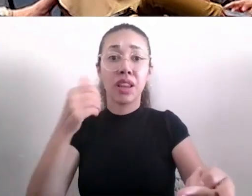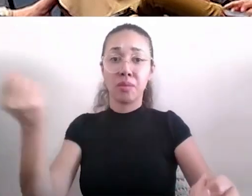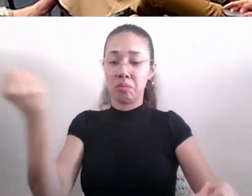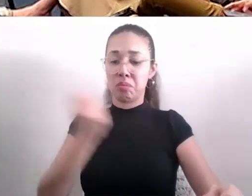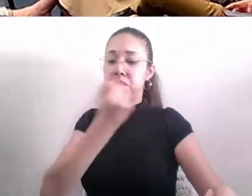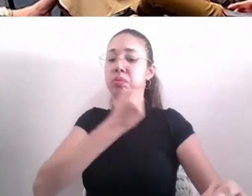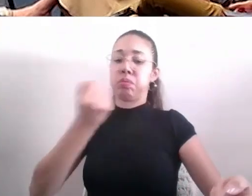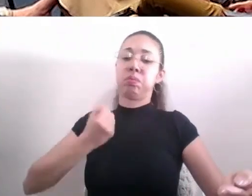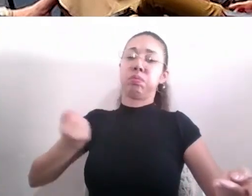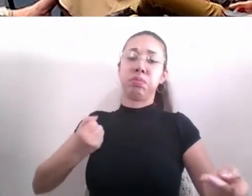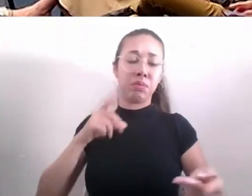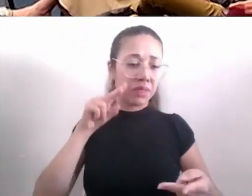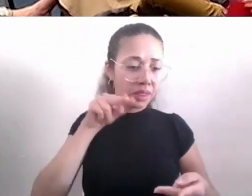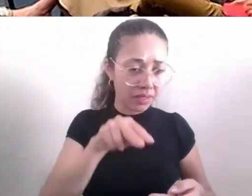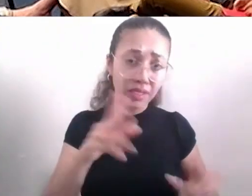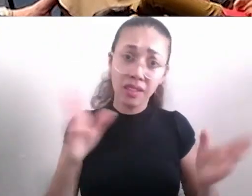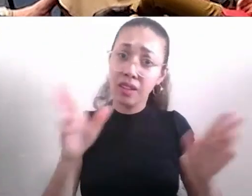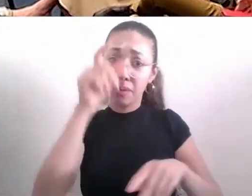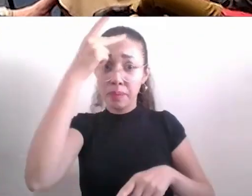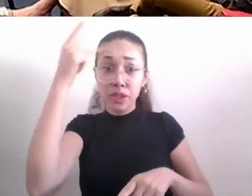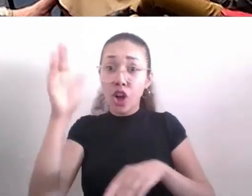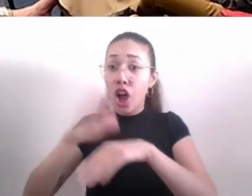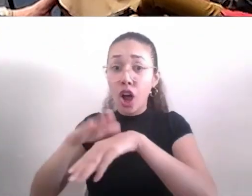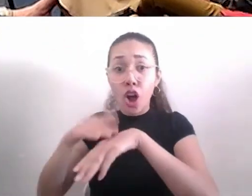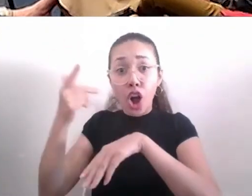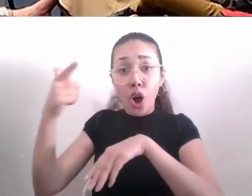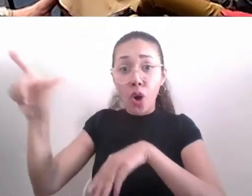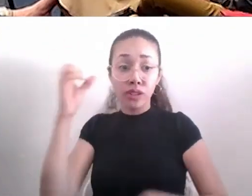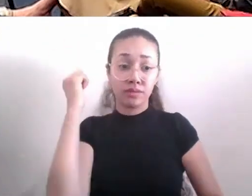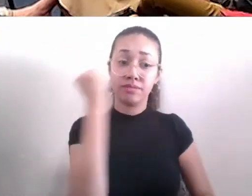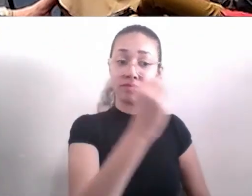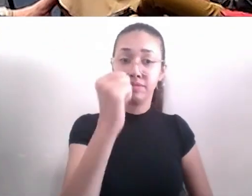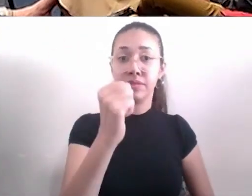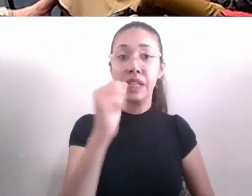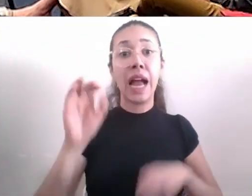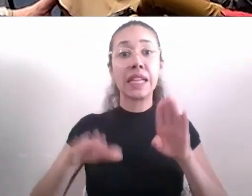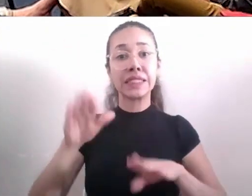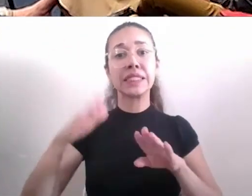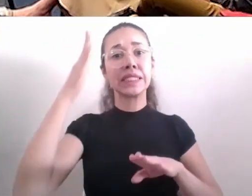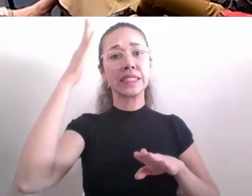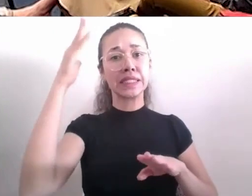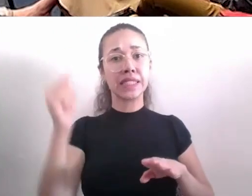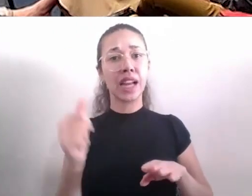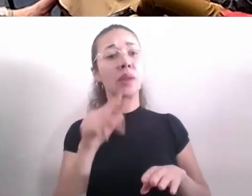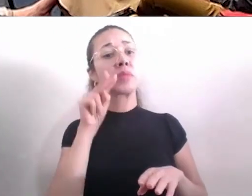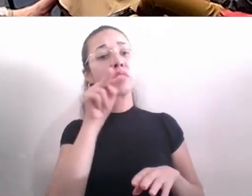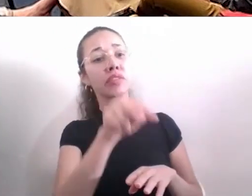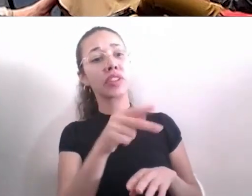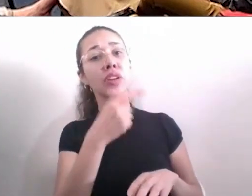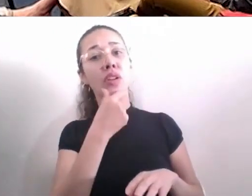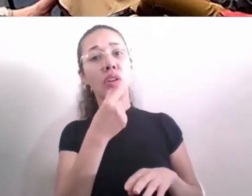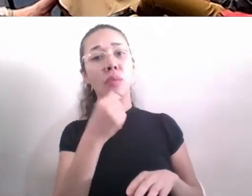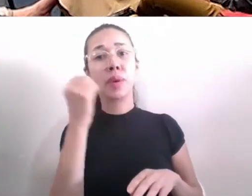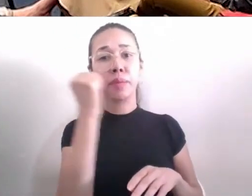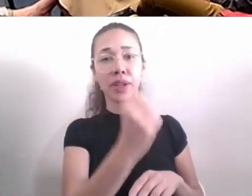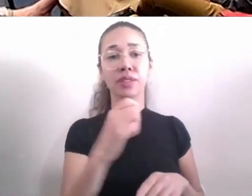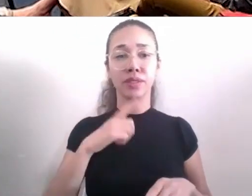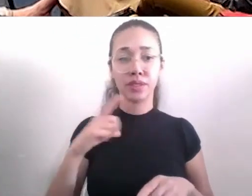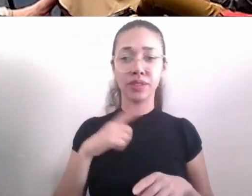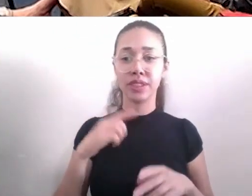Ela foi assassinada por alguém. Às vezes sabe-se quem foi. Às vezes o cara está lá, na frente. Aquele caso daquela juíza que